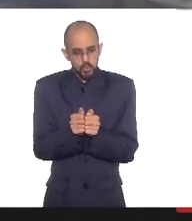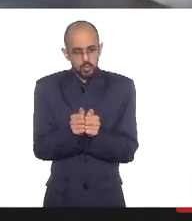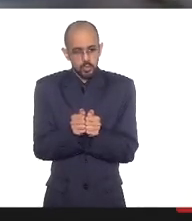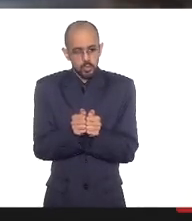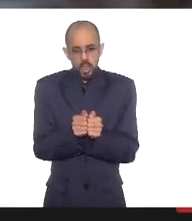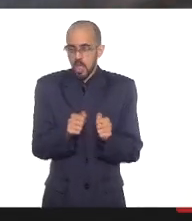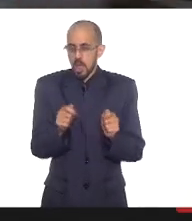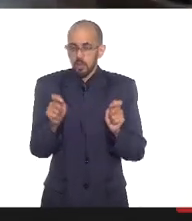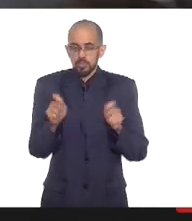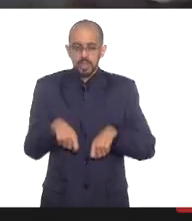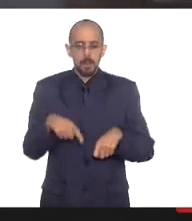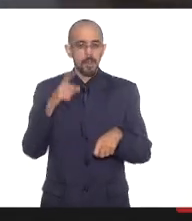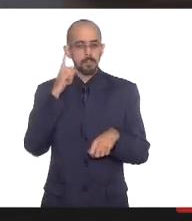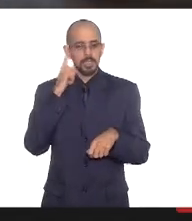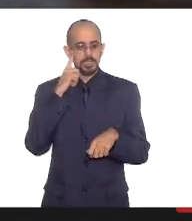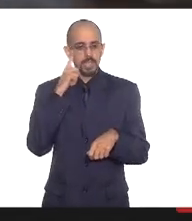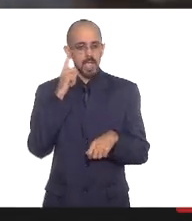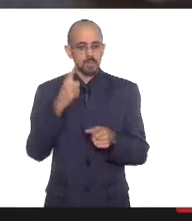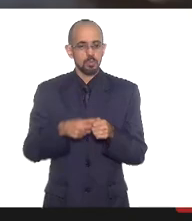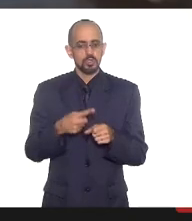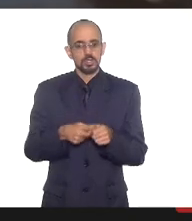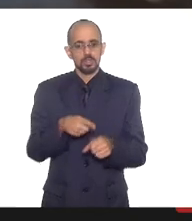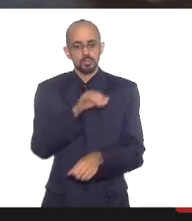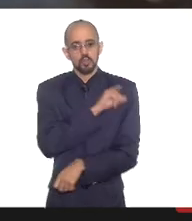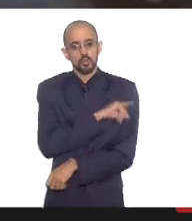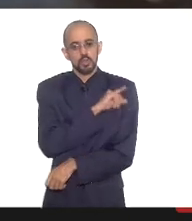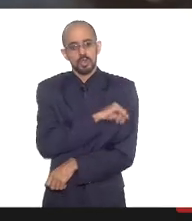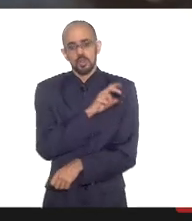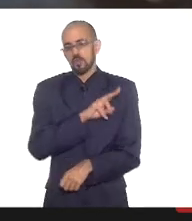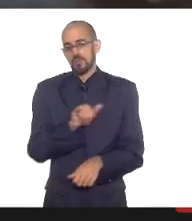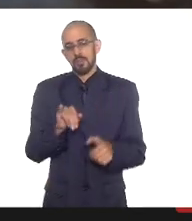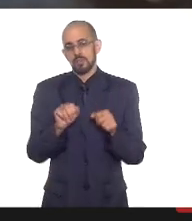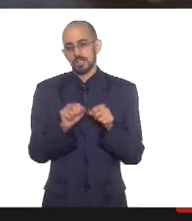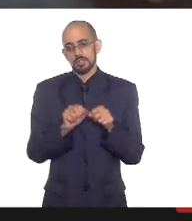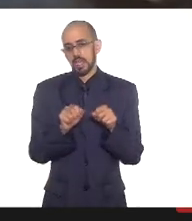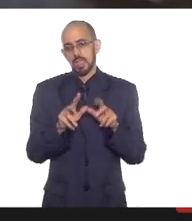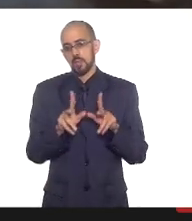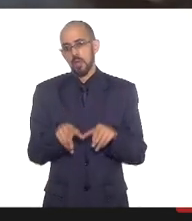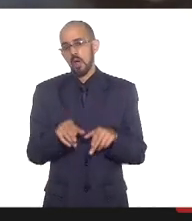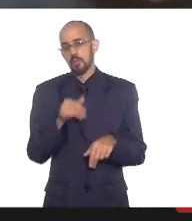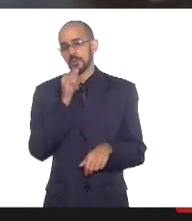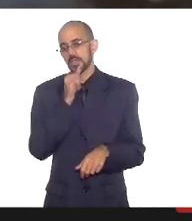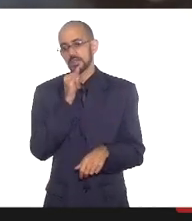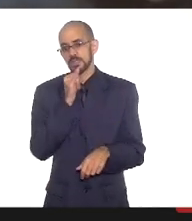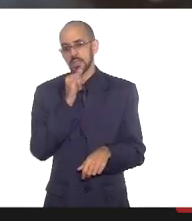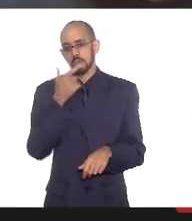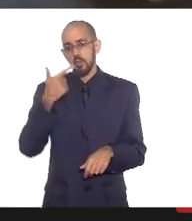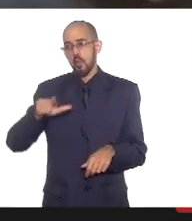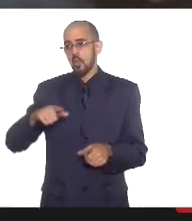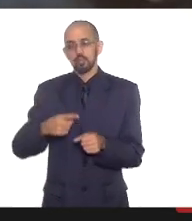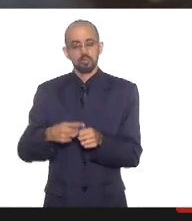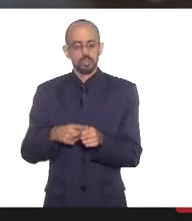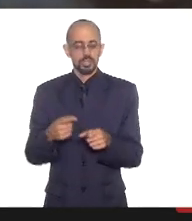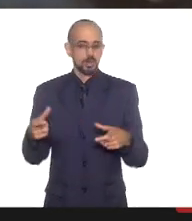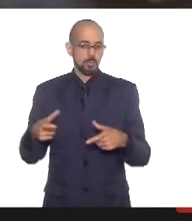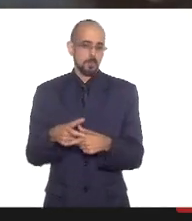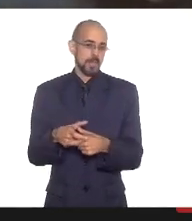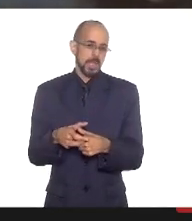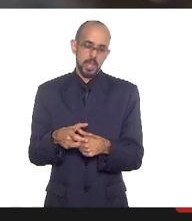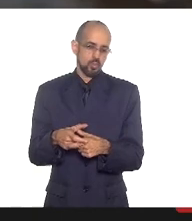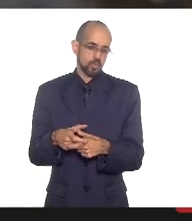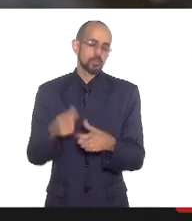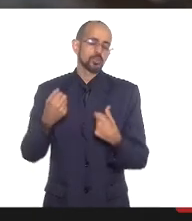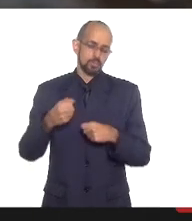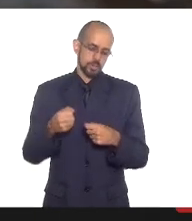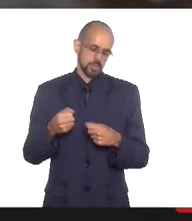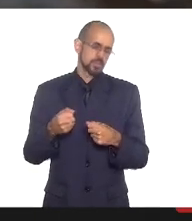para gente achar que o município do Rio de Janeiro mas vacinado a mesma forma que o a fazer-se respeitar é para gente pegar essa semana